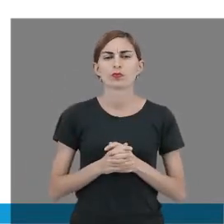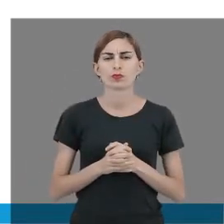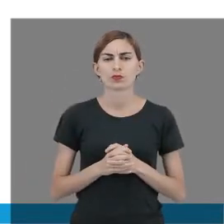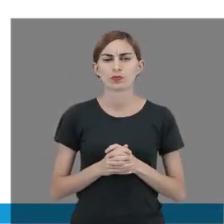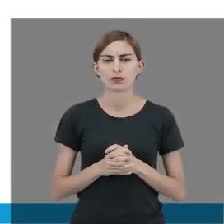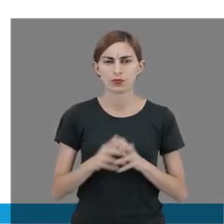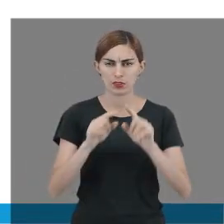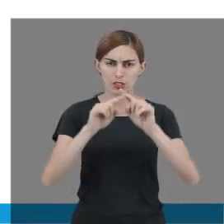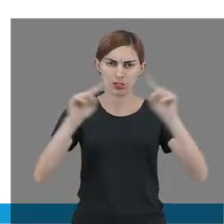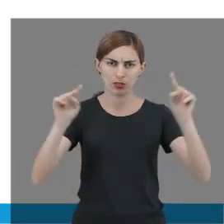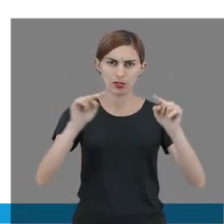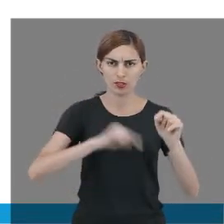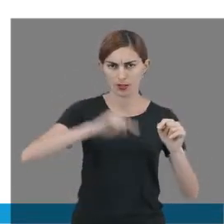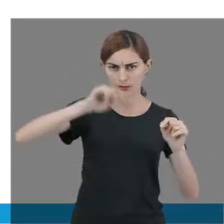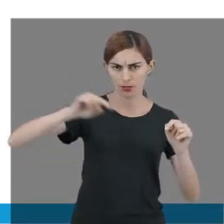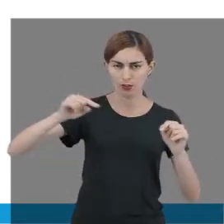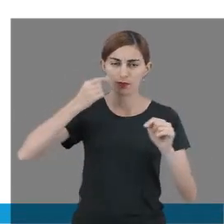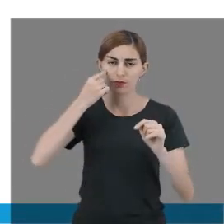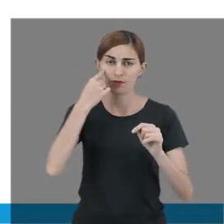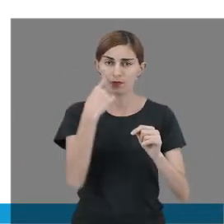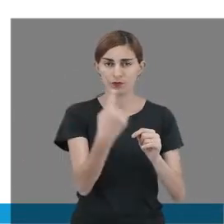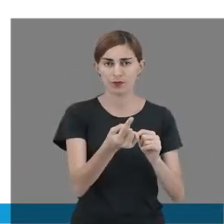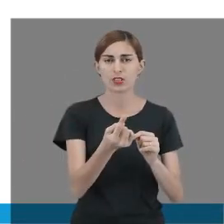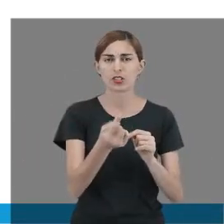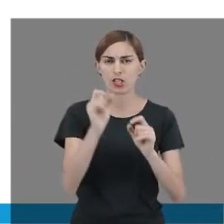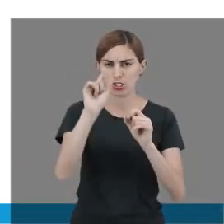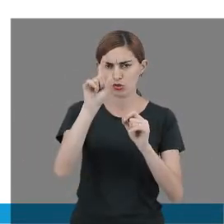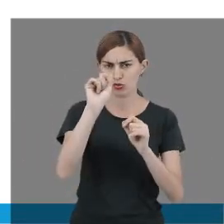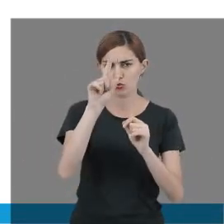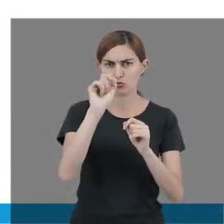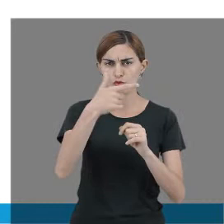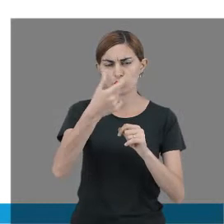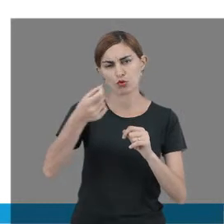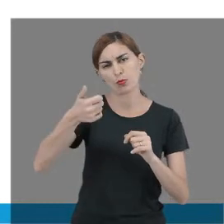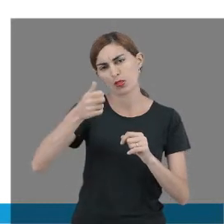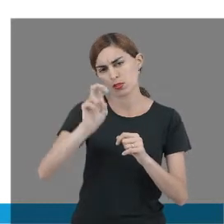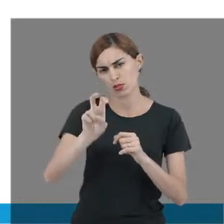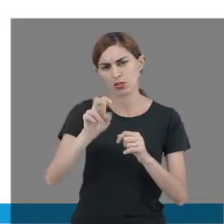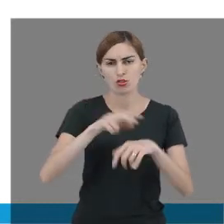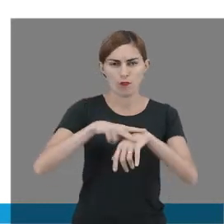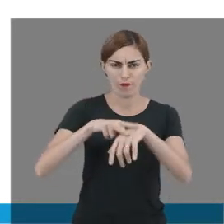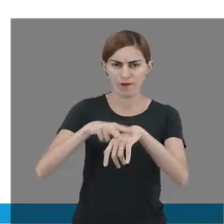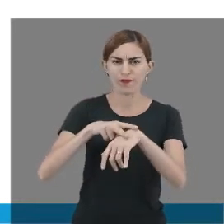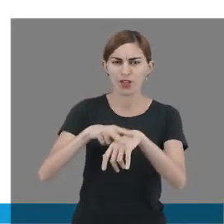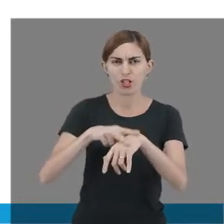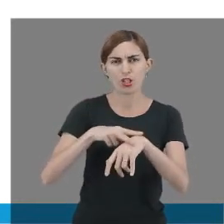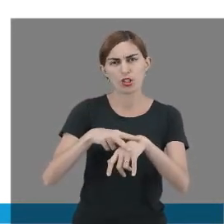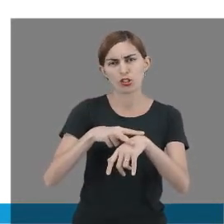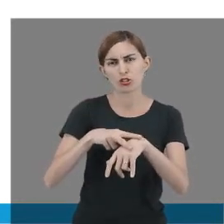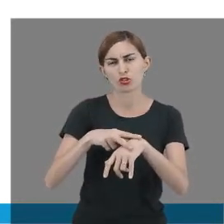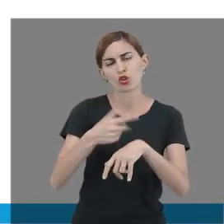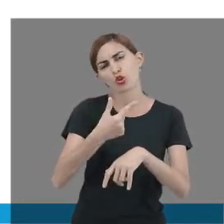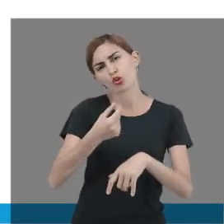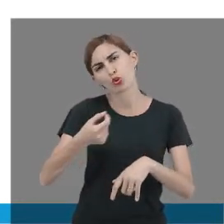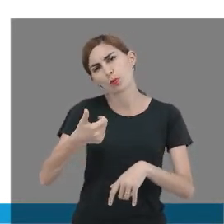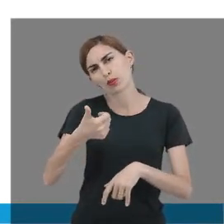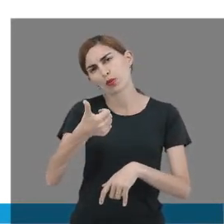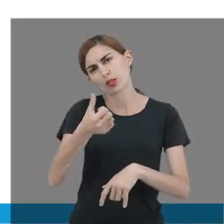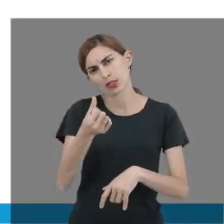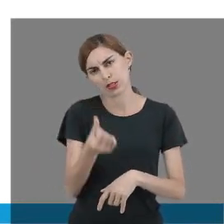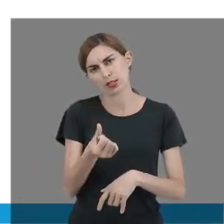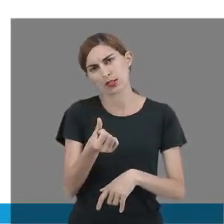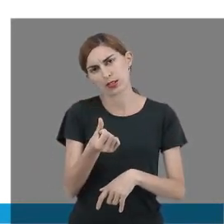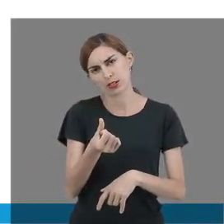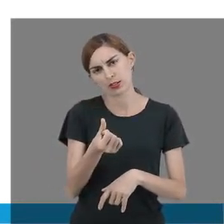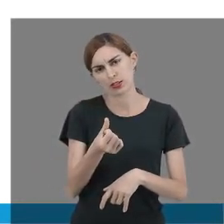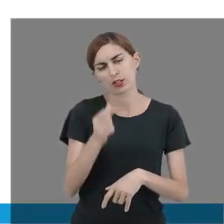Por esse gráfico é possível ver que o azul é de 2015 e o verdinho de 2016, o